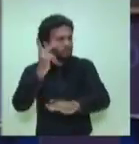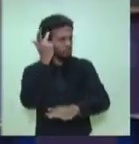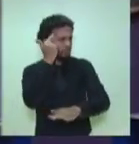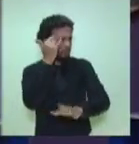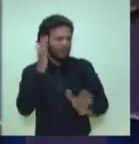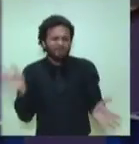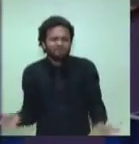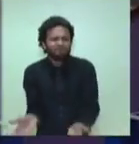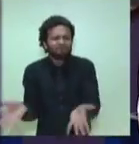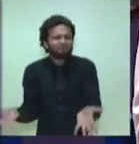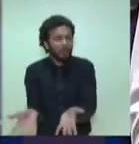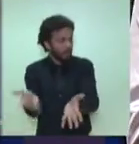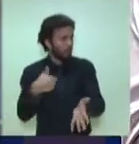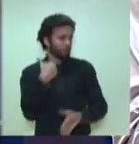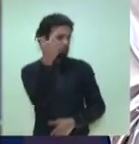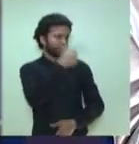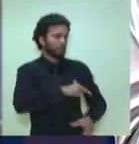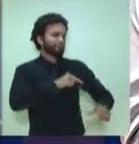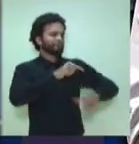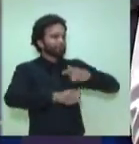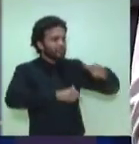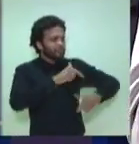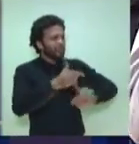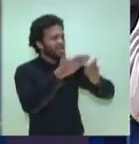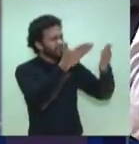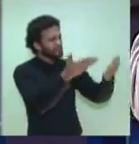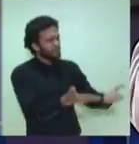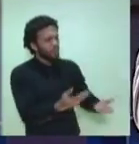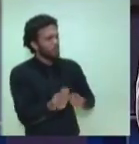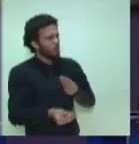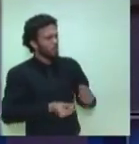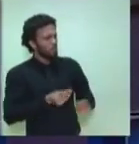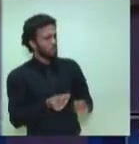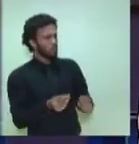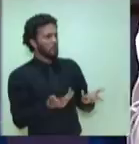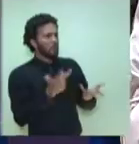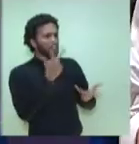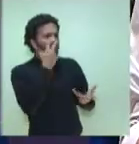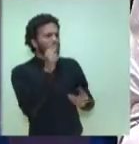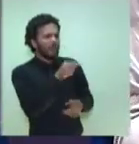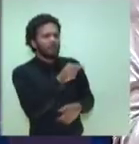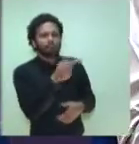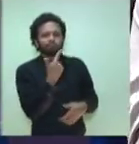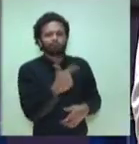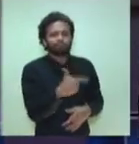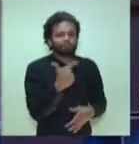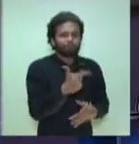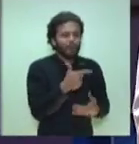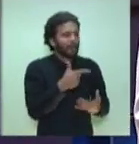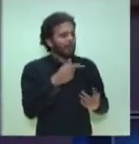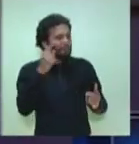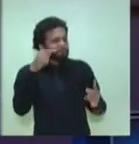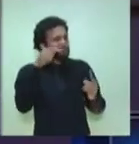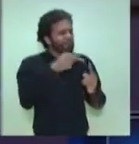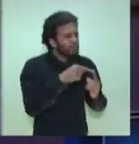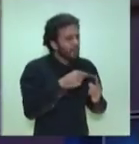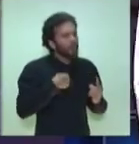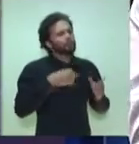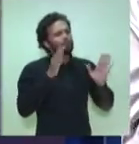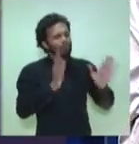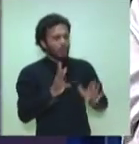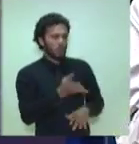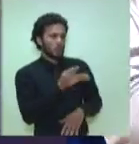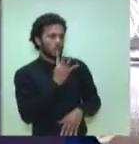eu continuo fazendo o meu trabalho. O candidato, por justamente ser inexato, eu sou super delicado, até porque eu